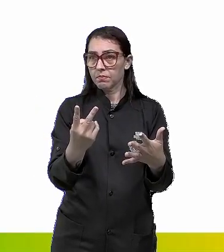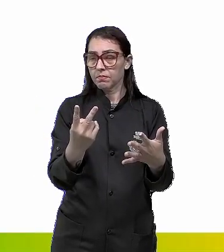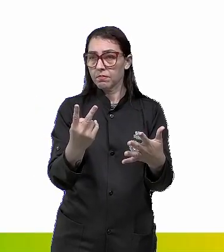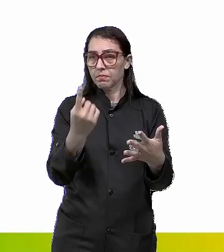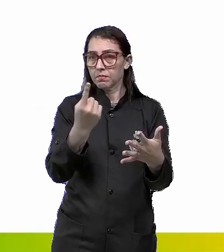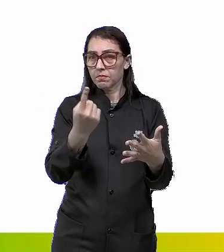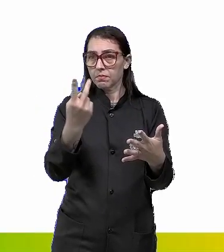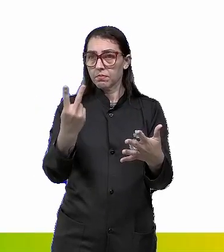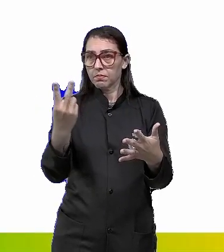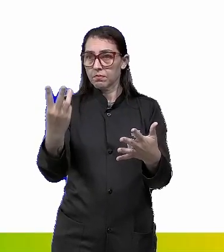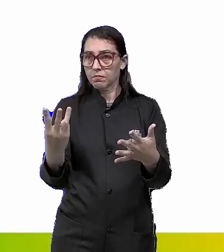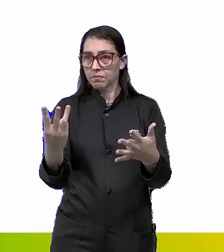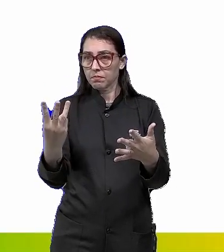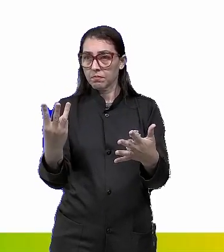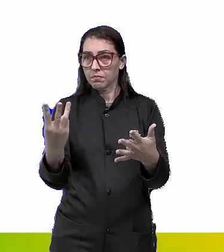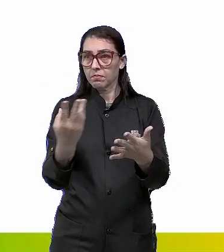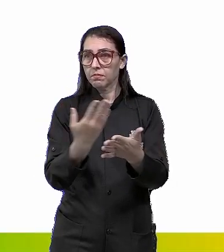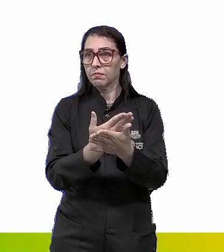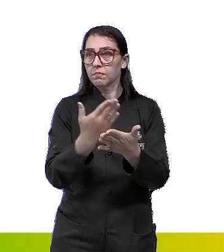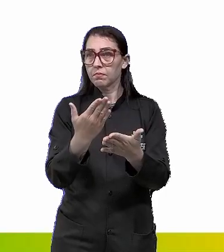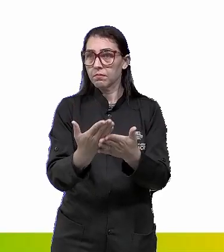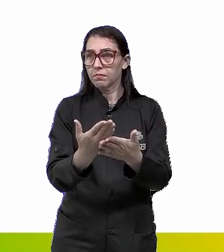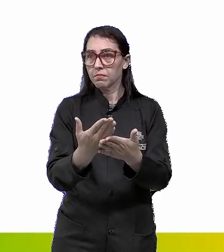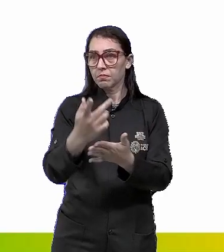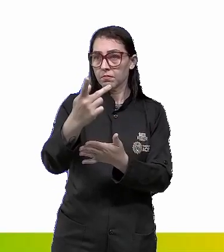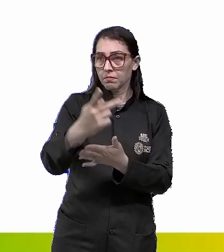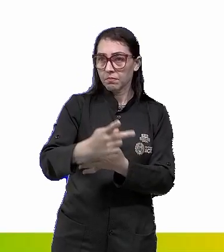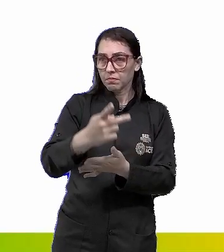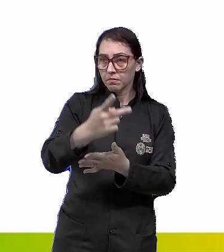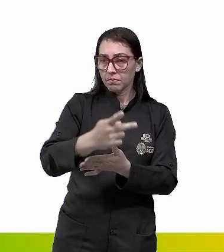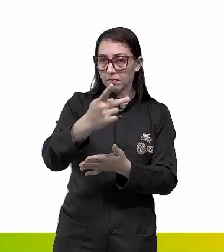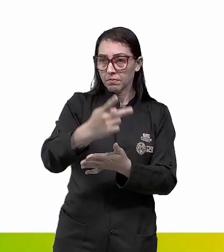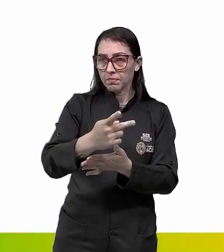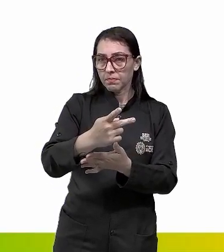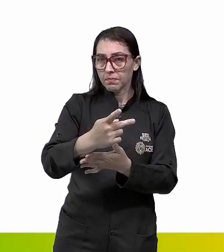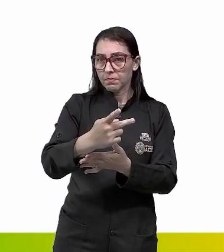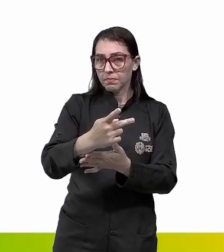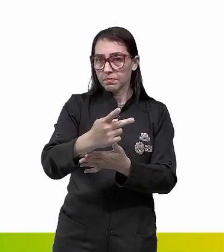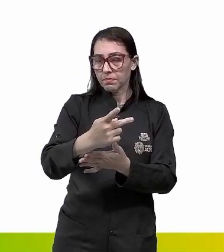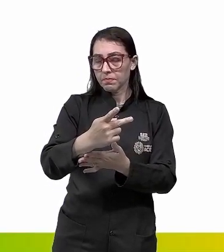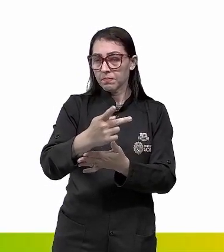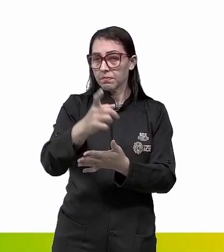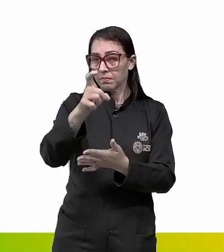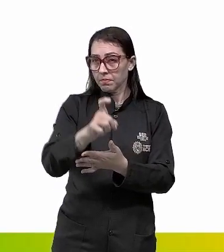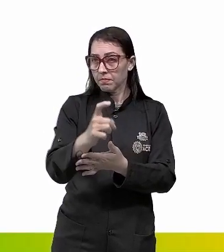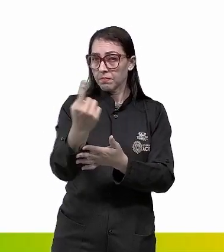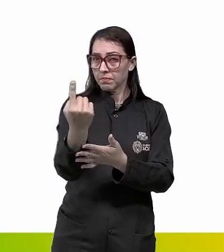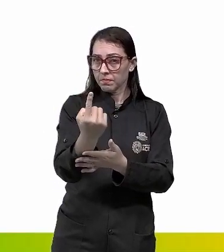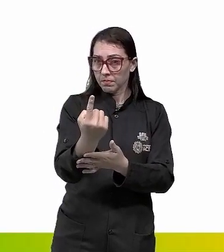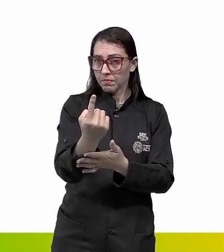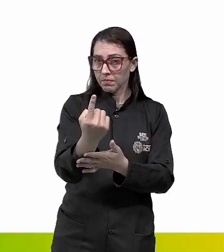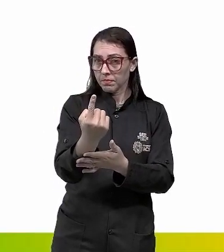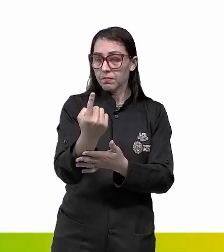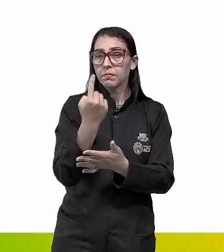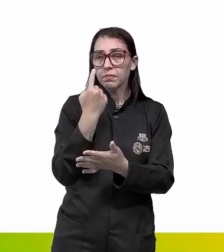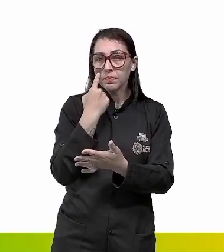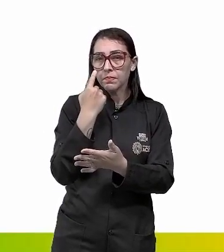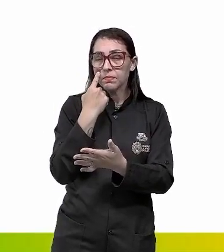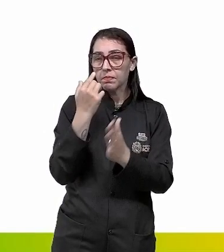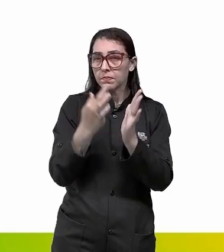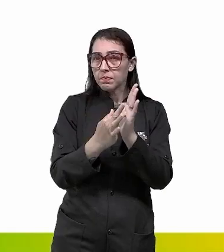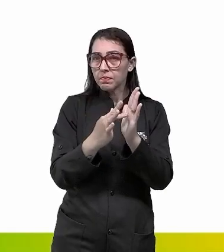1, 2 e 3. Então, vamos começar com o perímetro aqui do lado. O perímetro, quando o x é 1, olhando aqui para essa